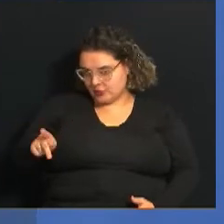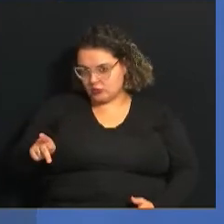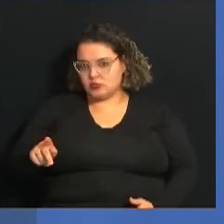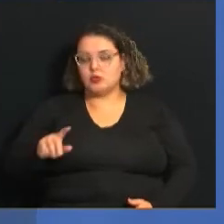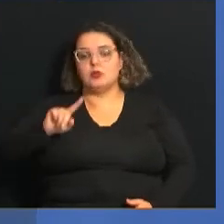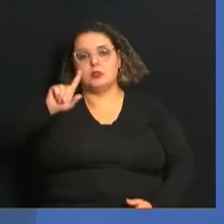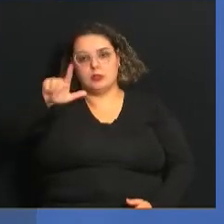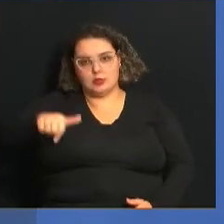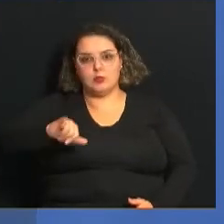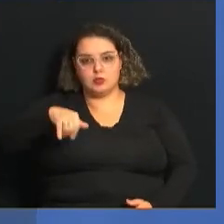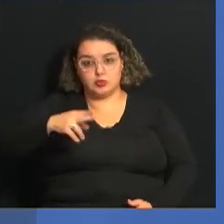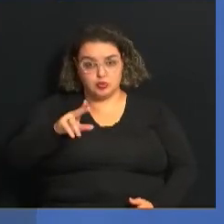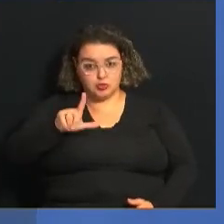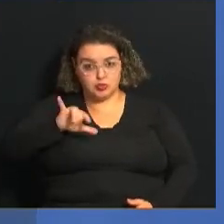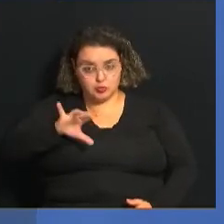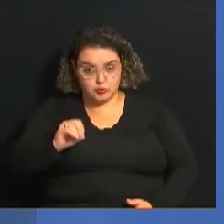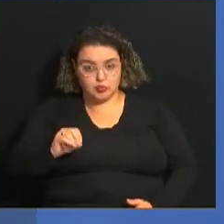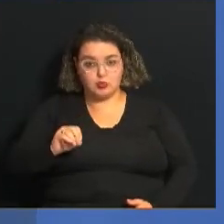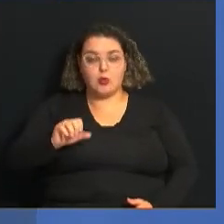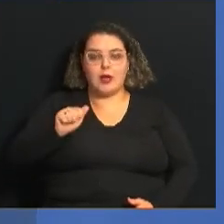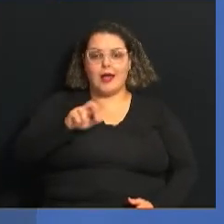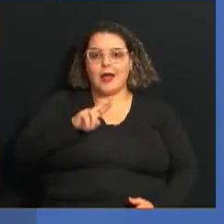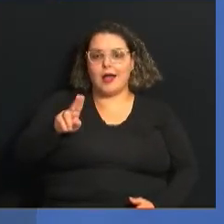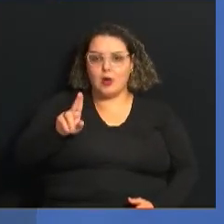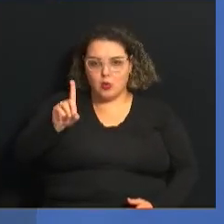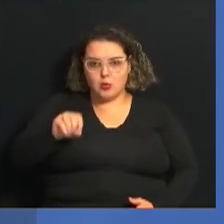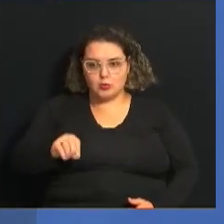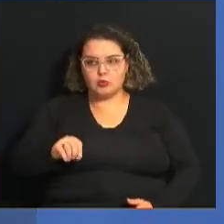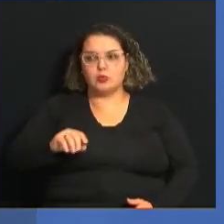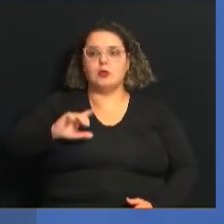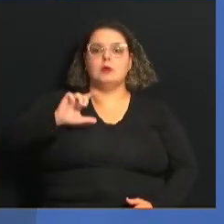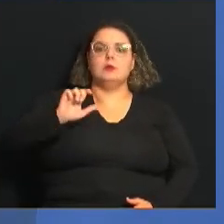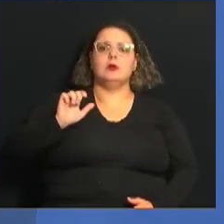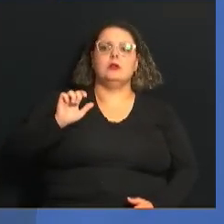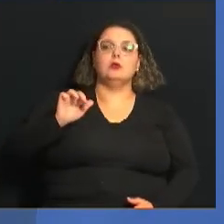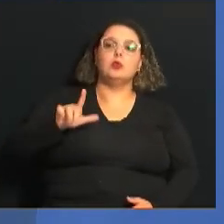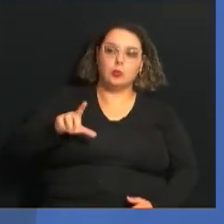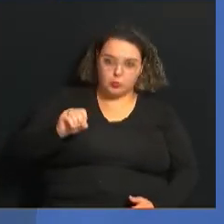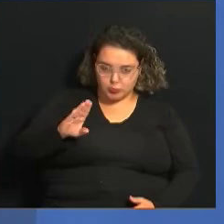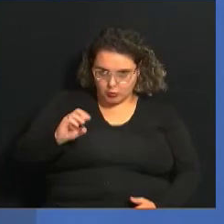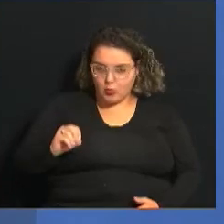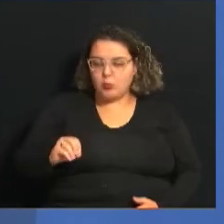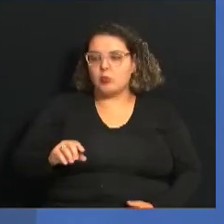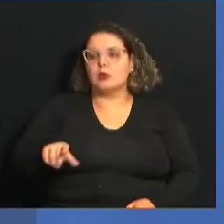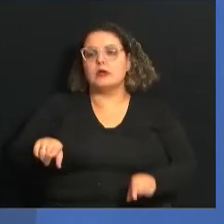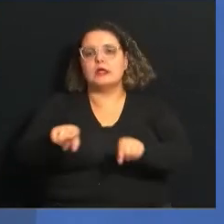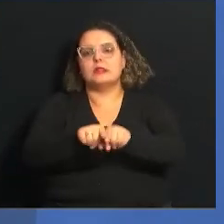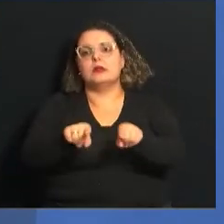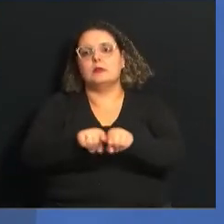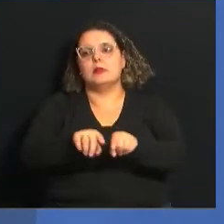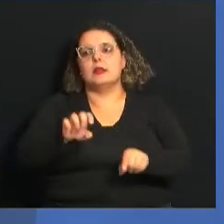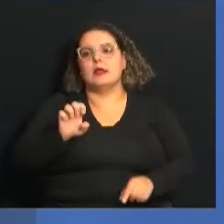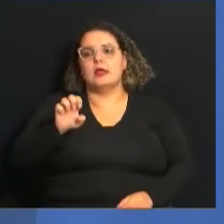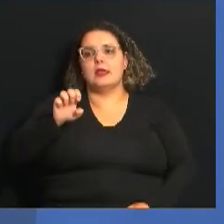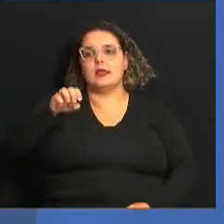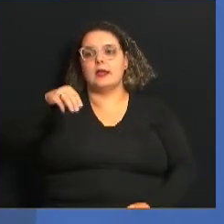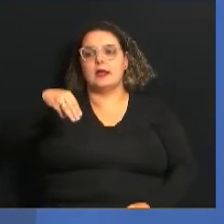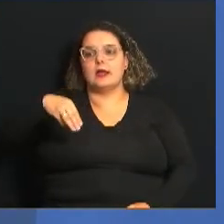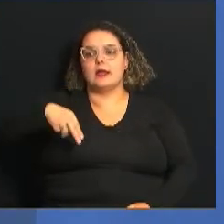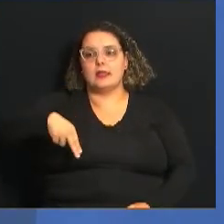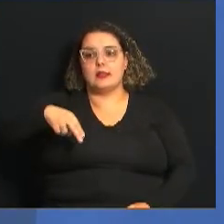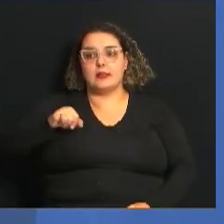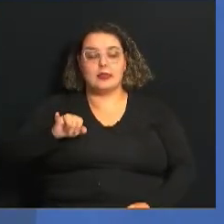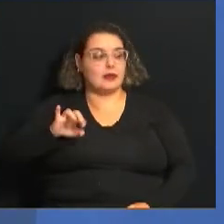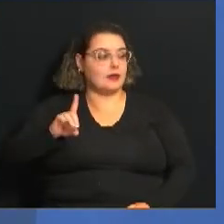Frank de Arrudo, pela Dr. Antônio Álvares Lobo e também pela rua Eneida Werner de Oliveira